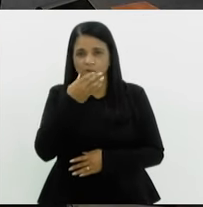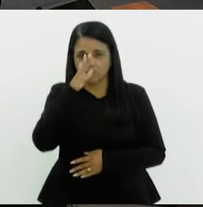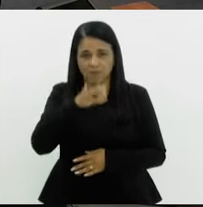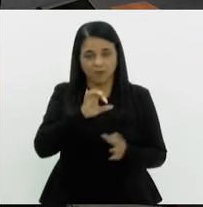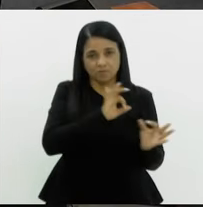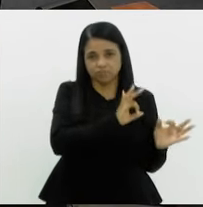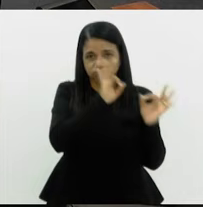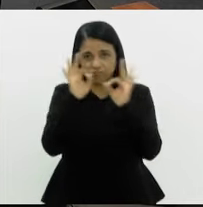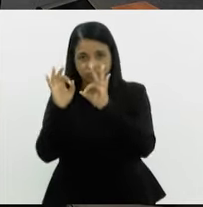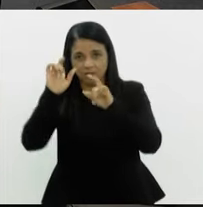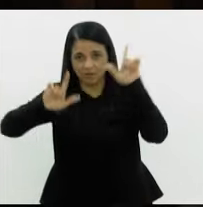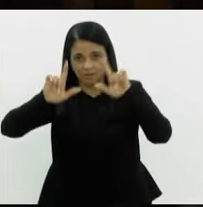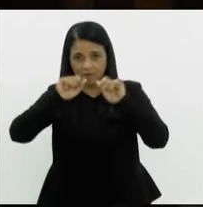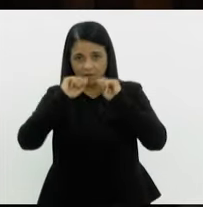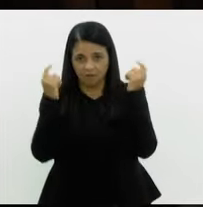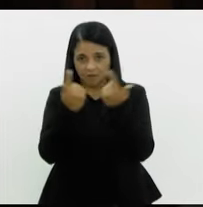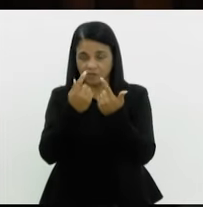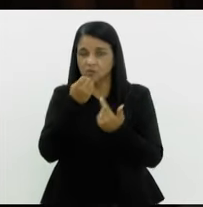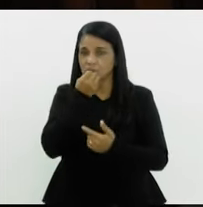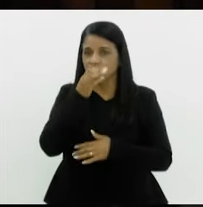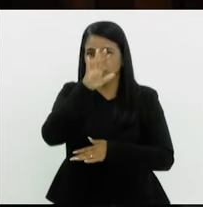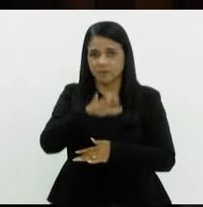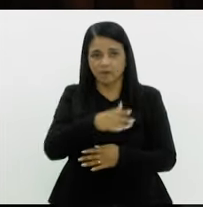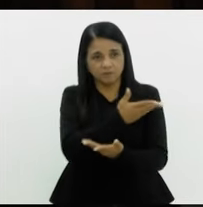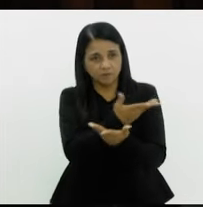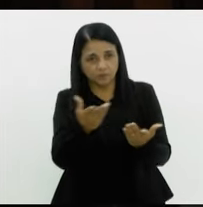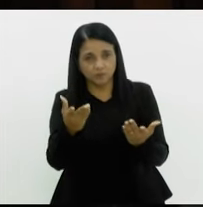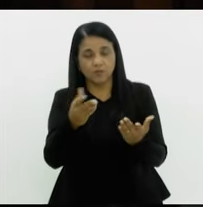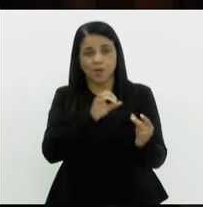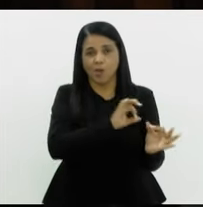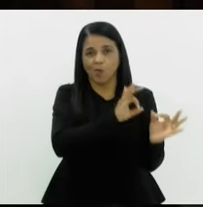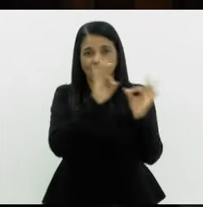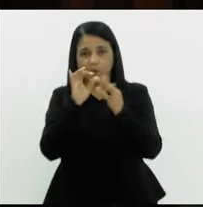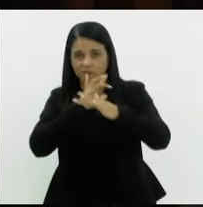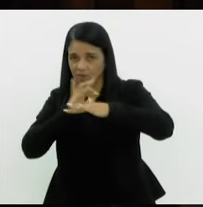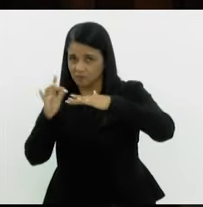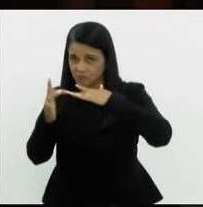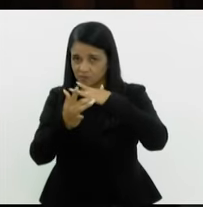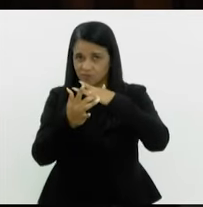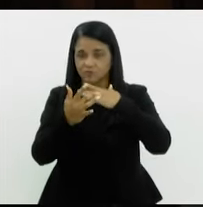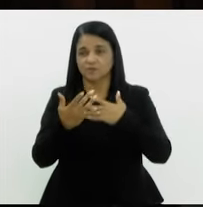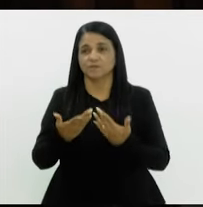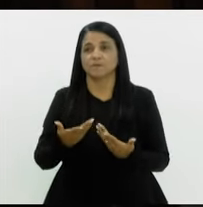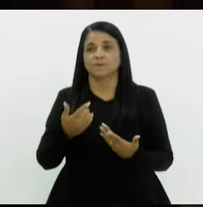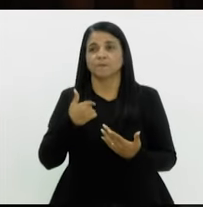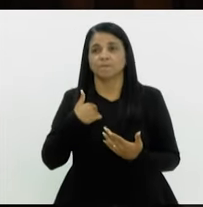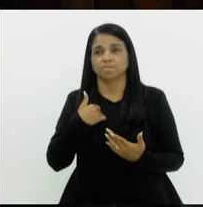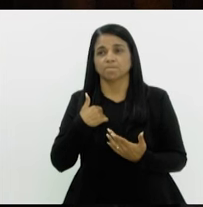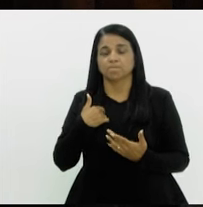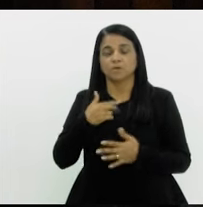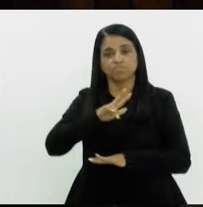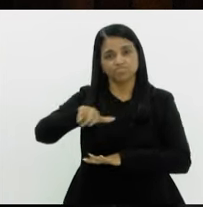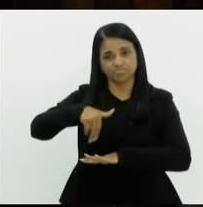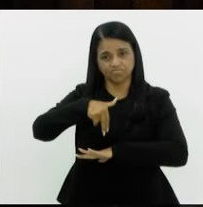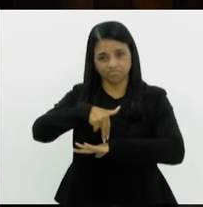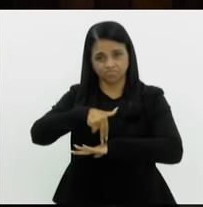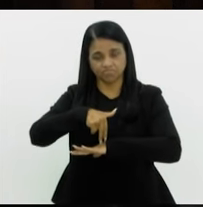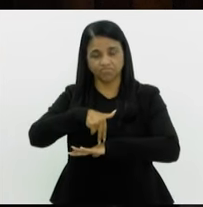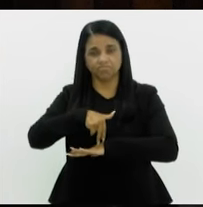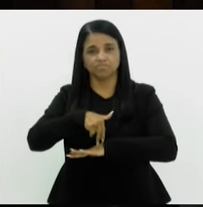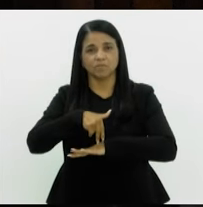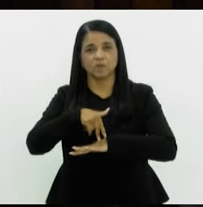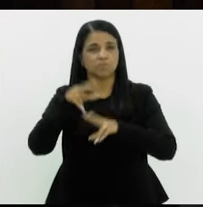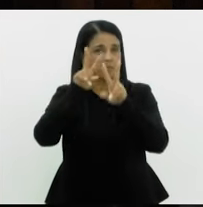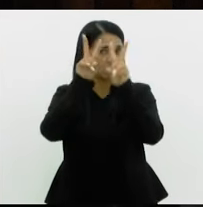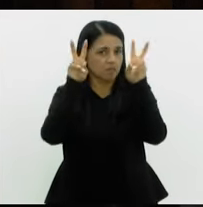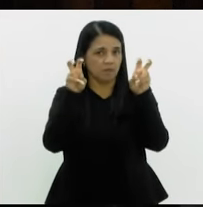TV Alerge. Boa tarde a todos que nos acompanham nas redes sociais. Eu venho à tribuna dessa casa hoje para falar de um assunto